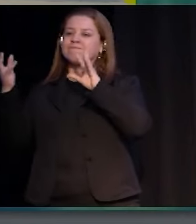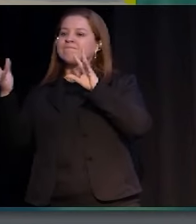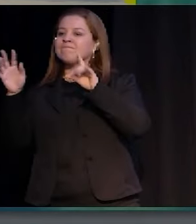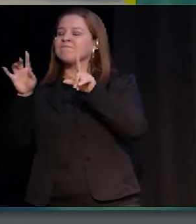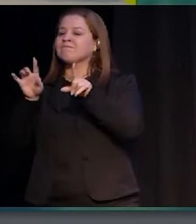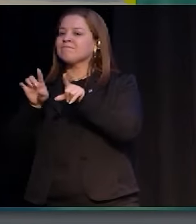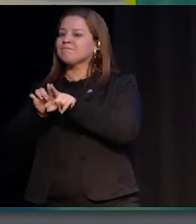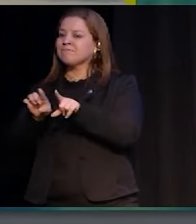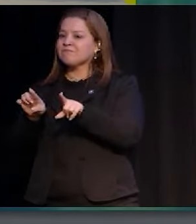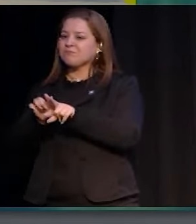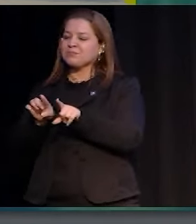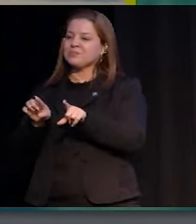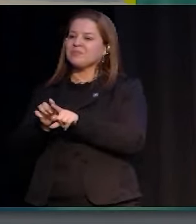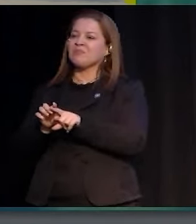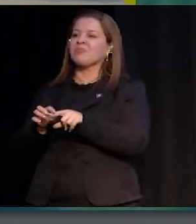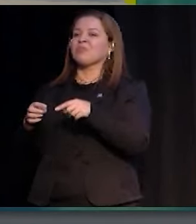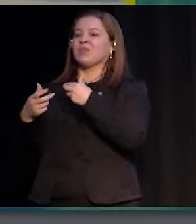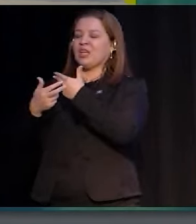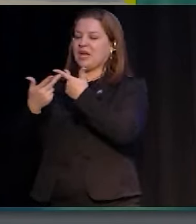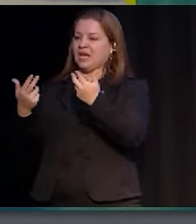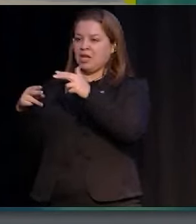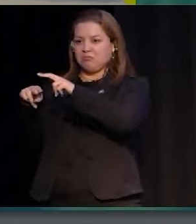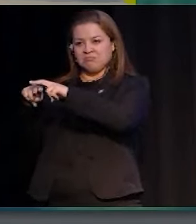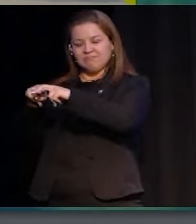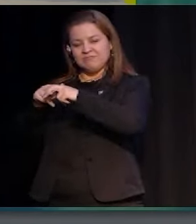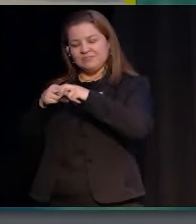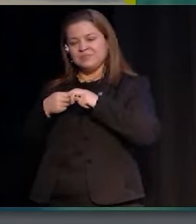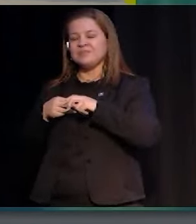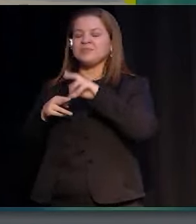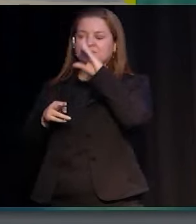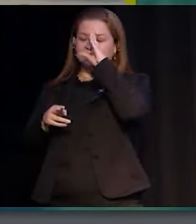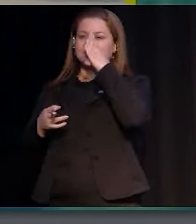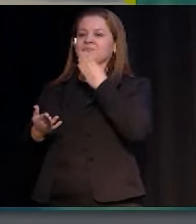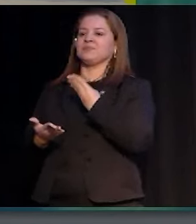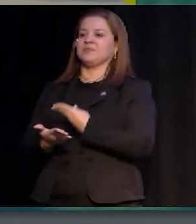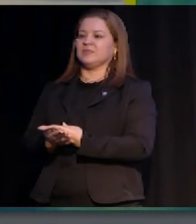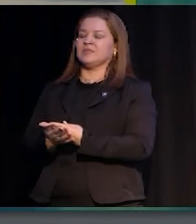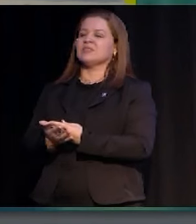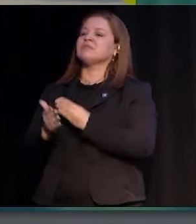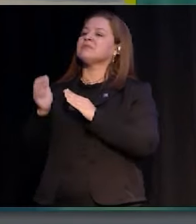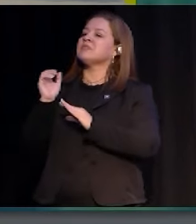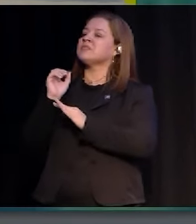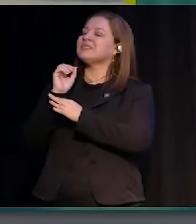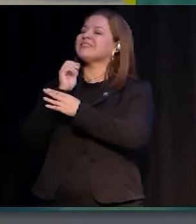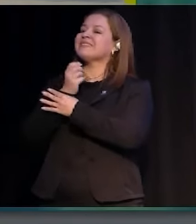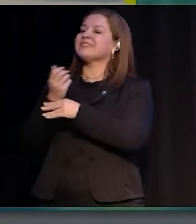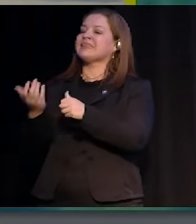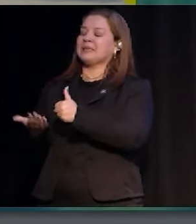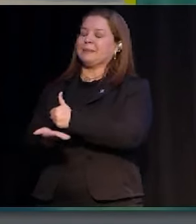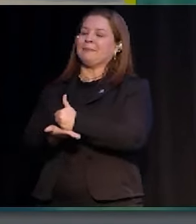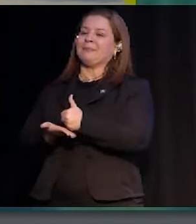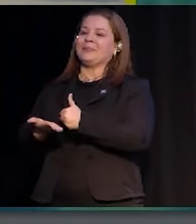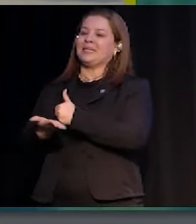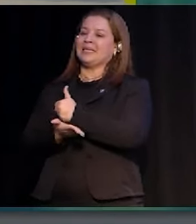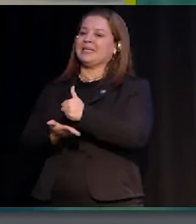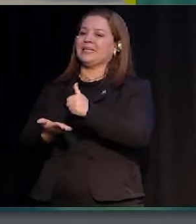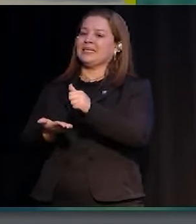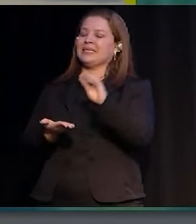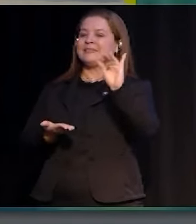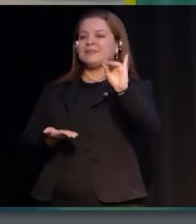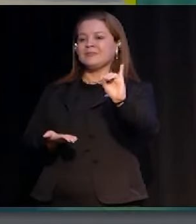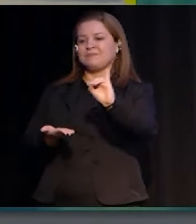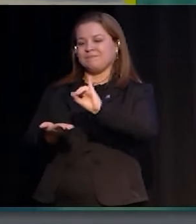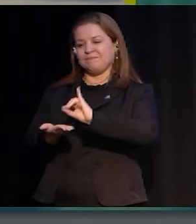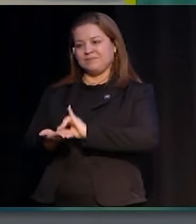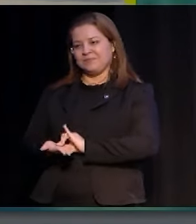E por causa dessas circunstâncias, nós realmente acreditamos que nós temos que garantir a base de